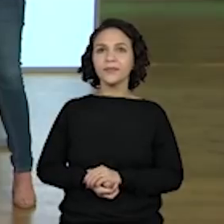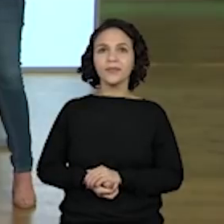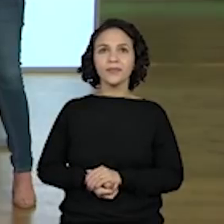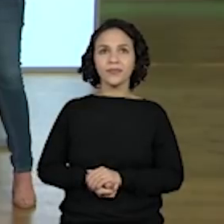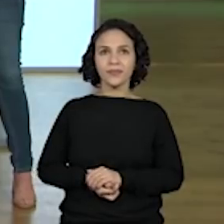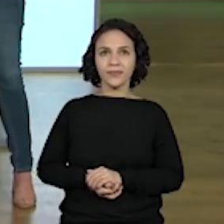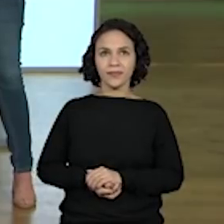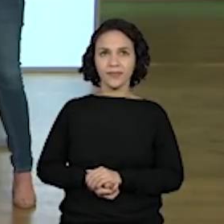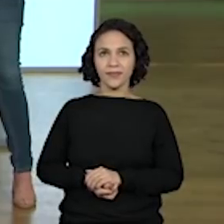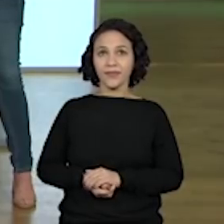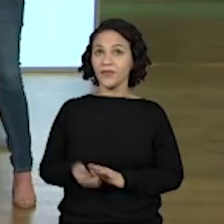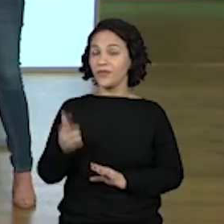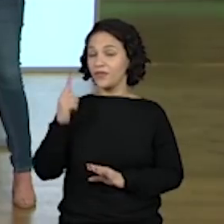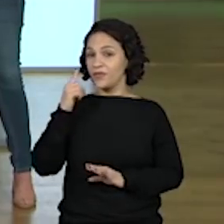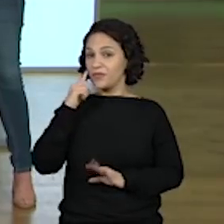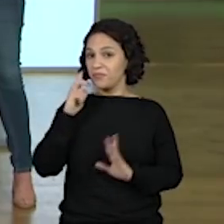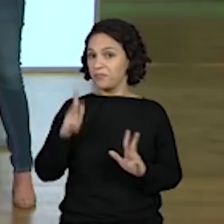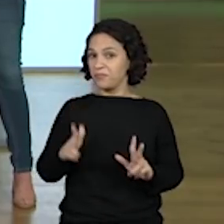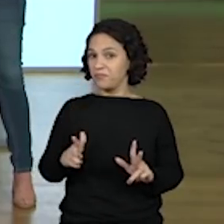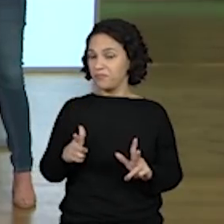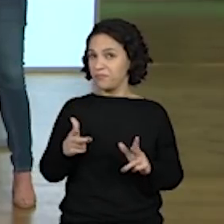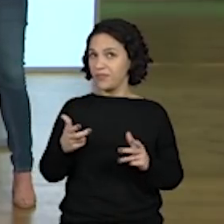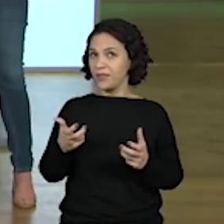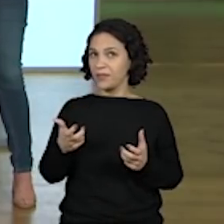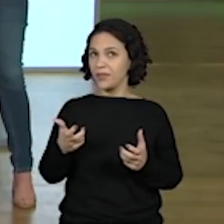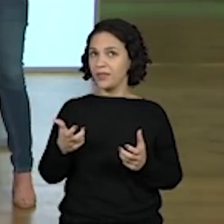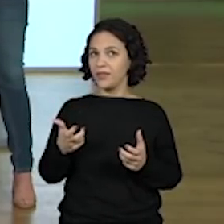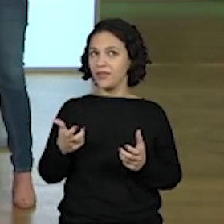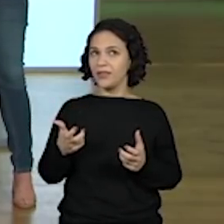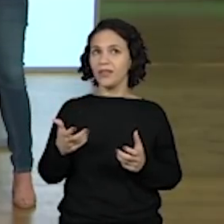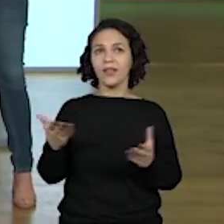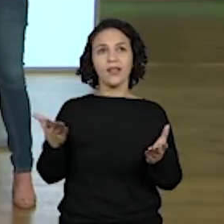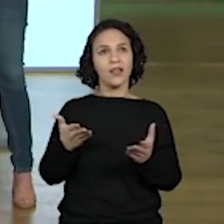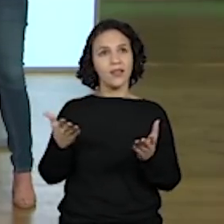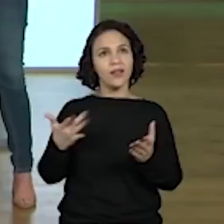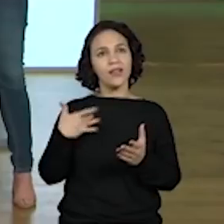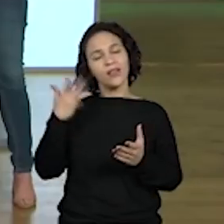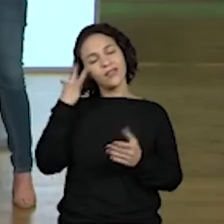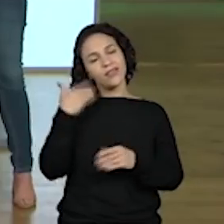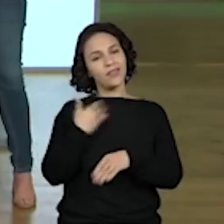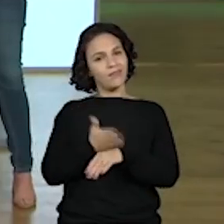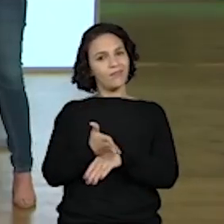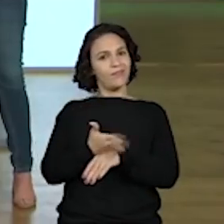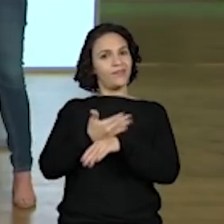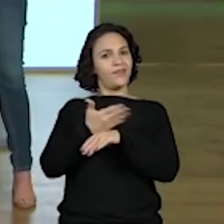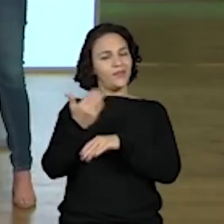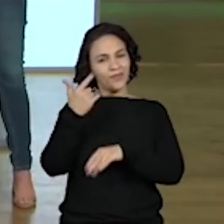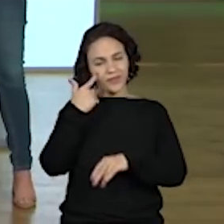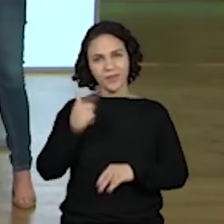isso a gente vai perceber nesse trecho que eu adiantei para vocês.